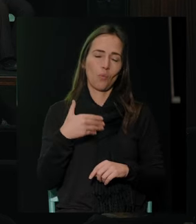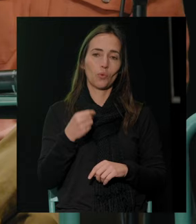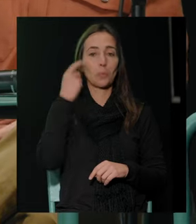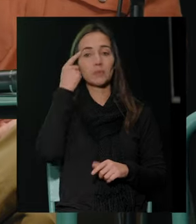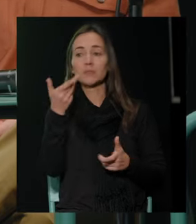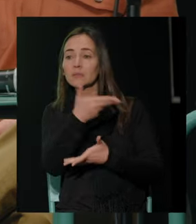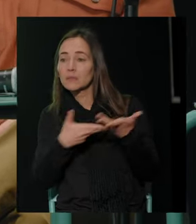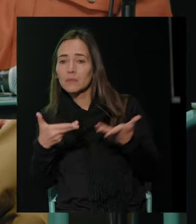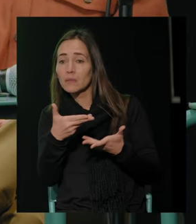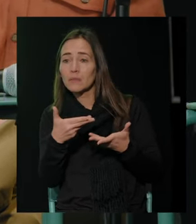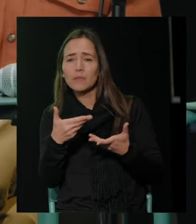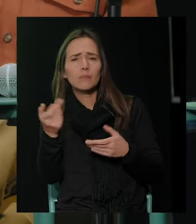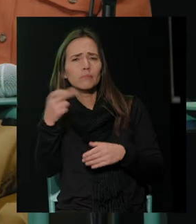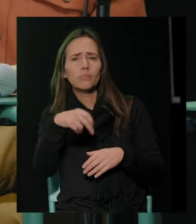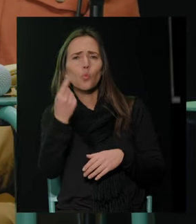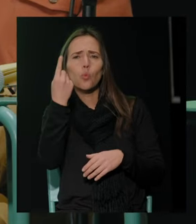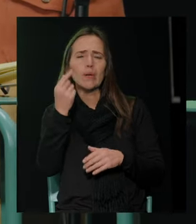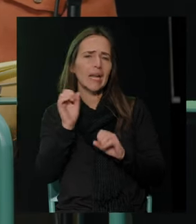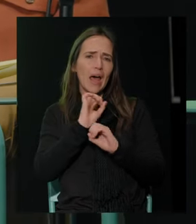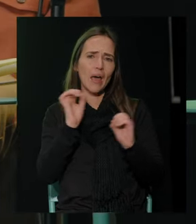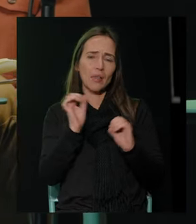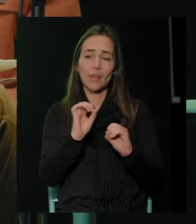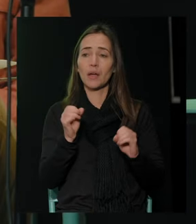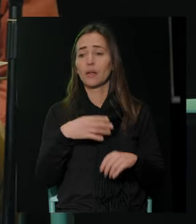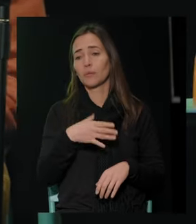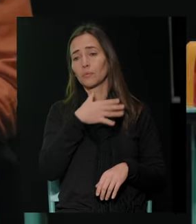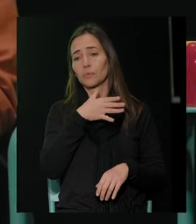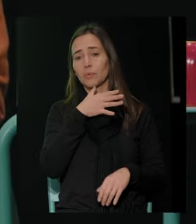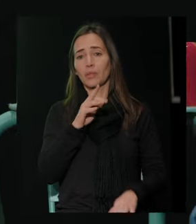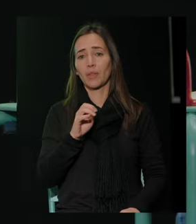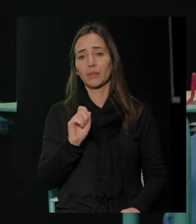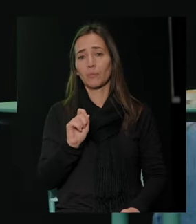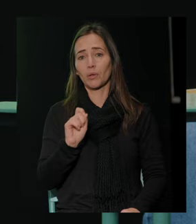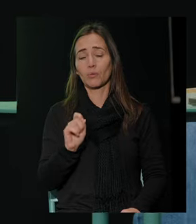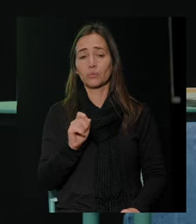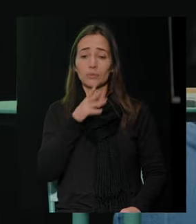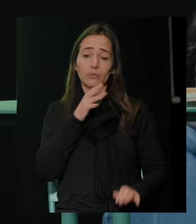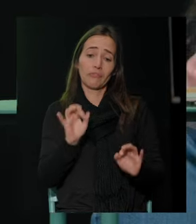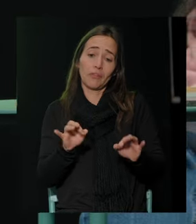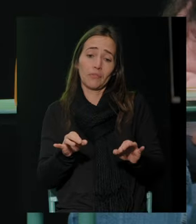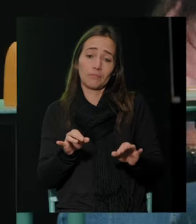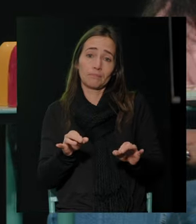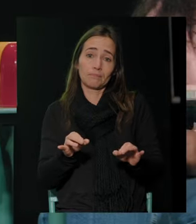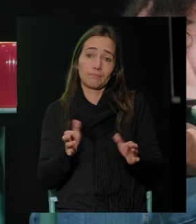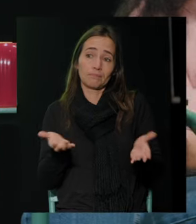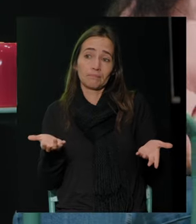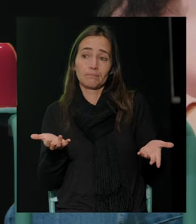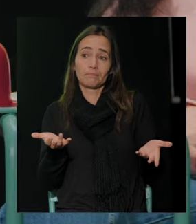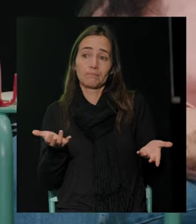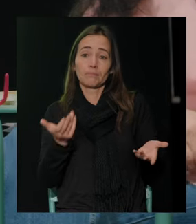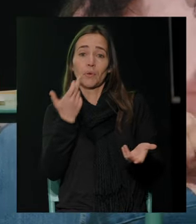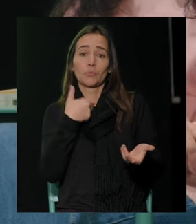não tive uma única intervenção e, portanto, fiz uma intervenção de cerca de 30 minutos e depois dei por concluída a minha intervenção, porque como não